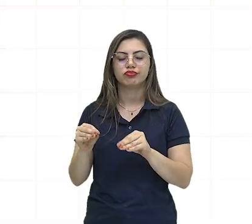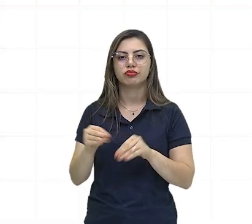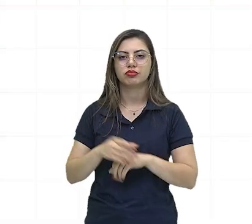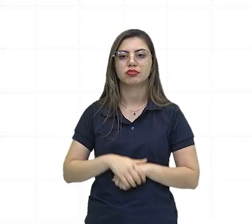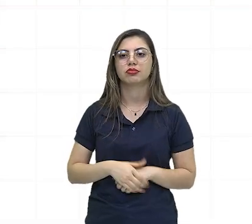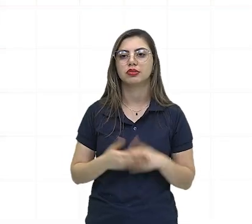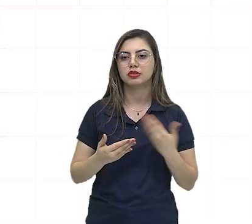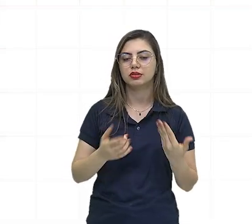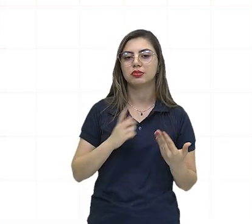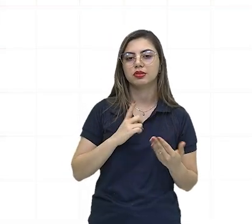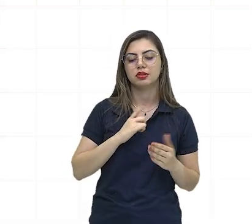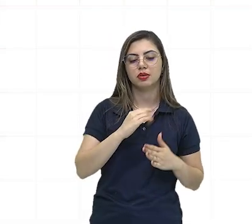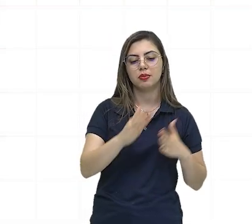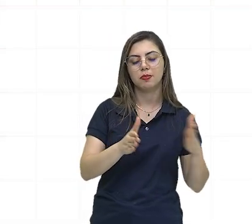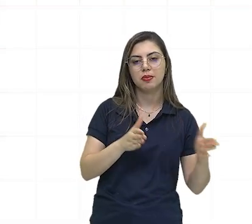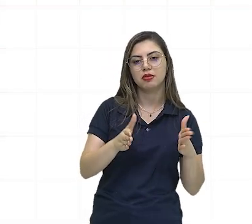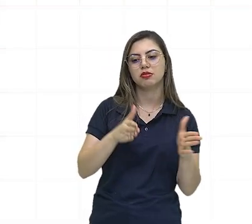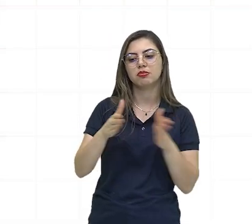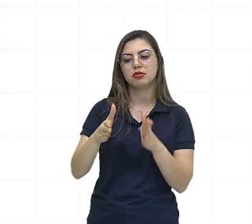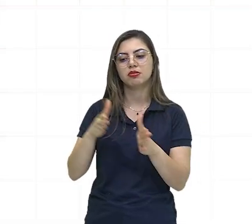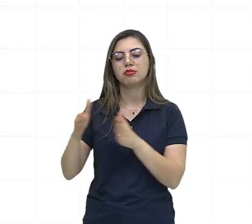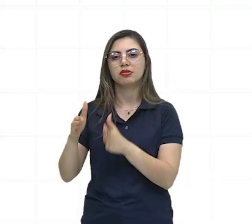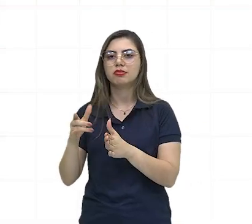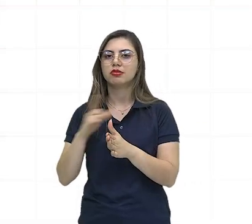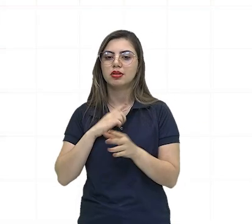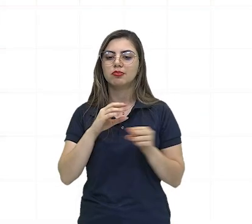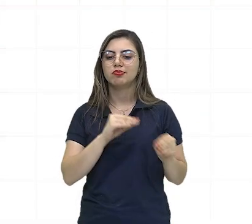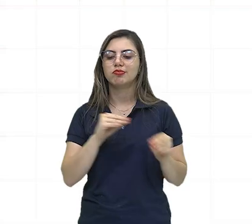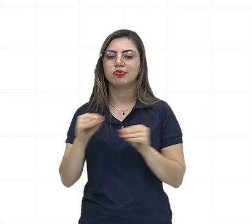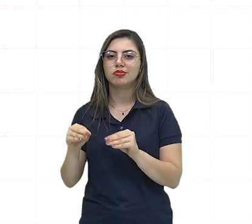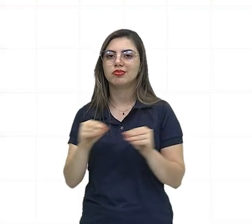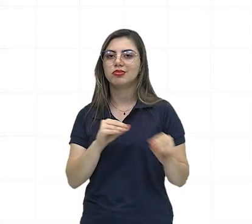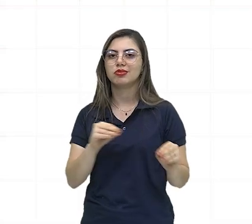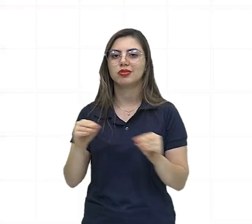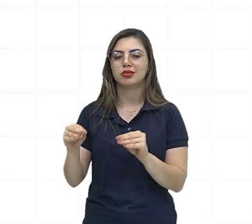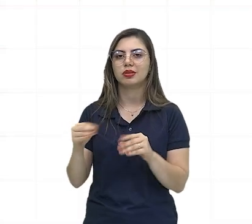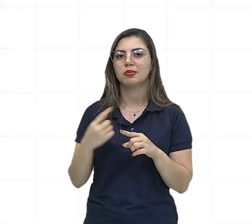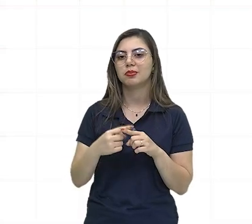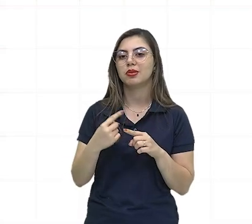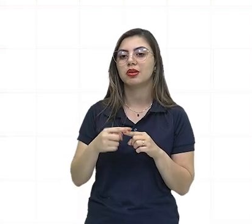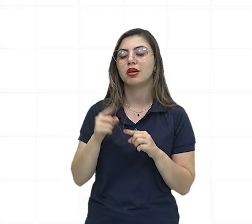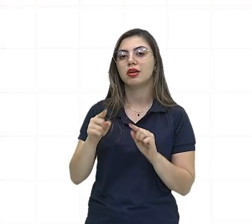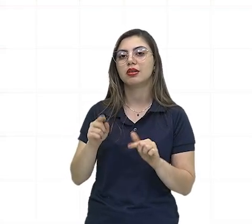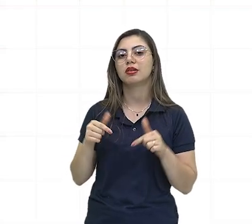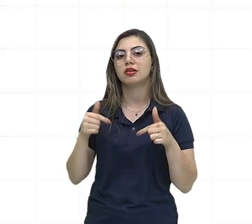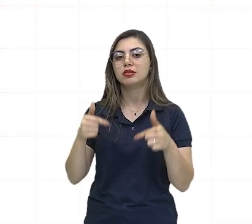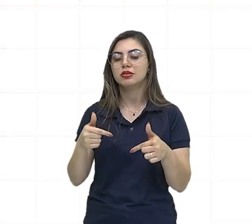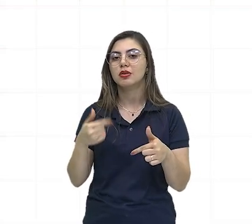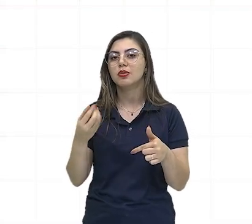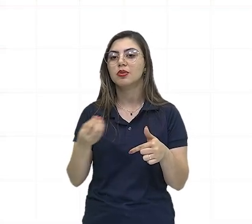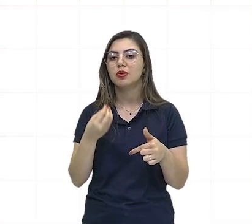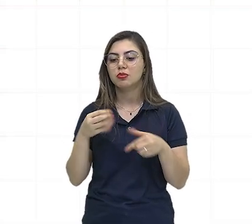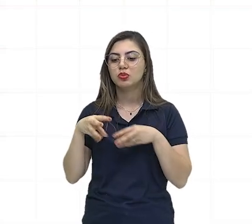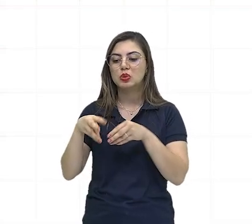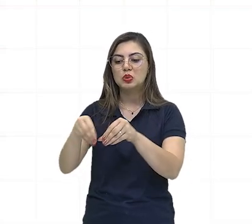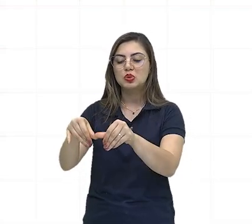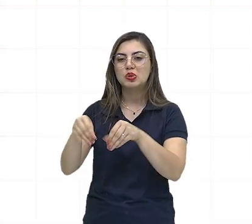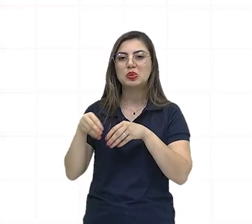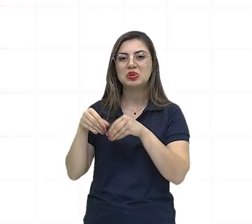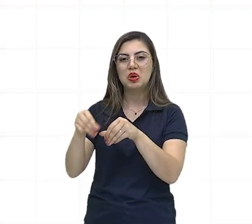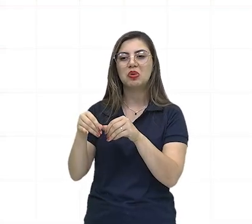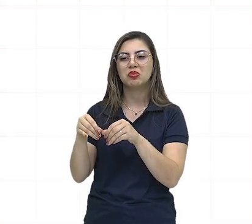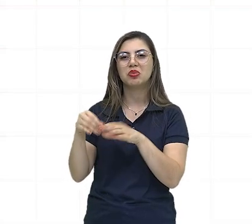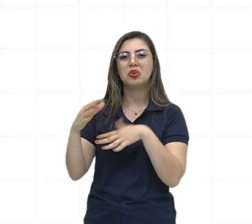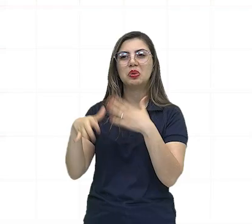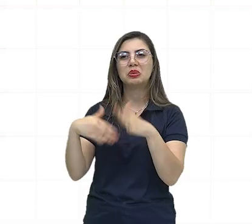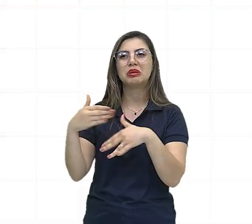de tempo em tempo o lugar de plantio, porque a prática, ela causa o esgotamento do solo. E aí